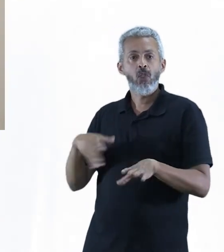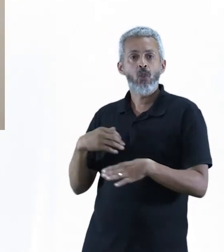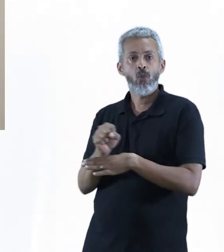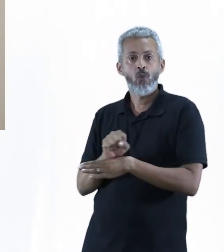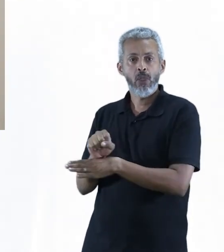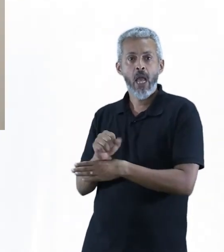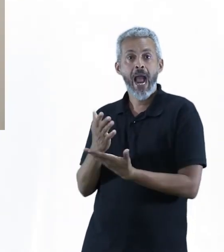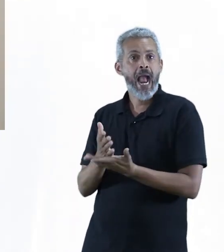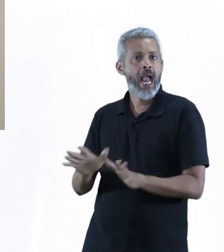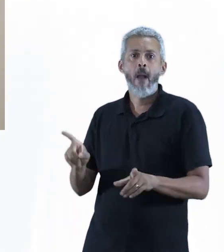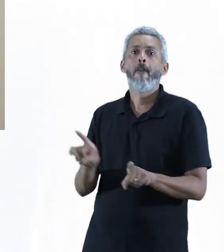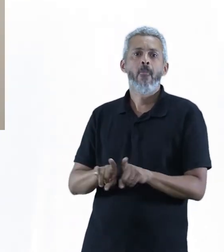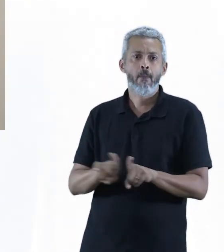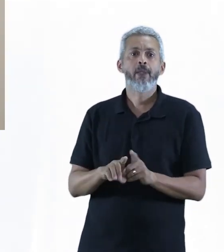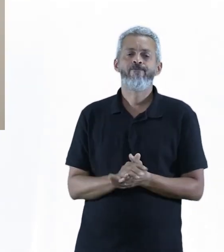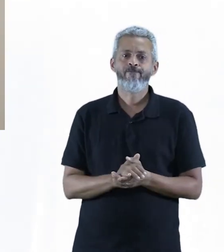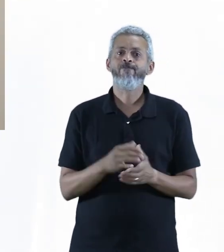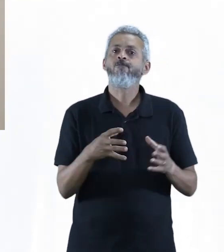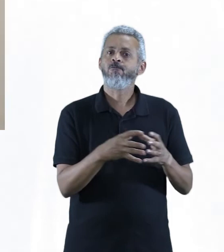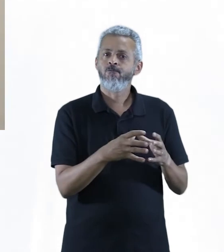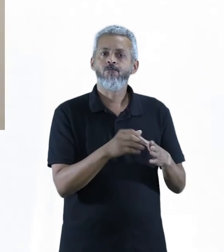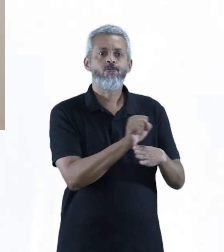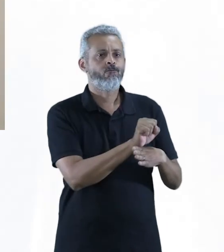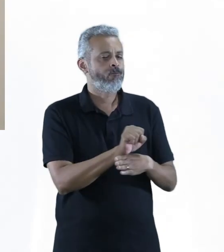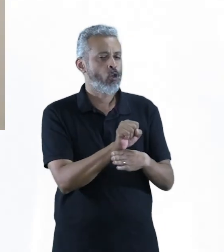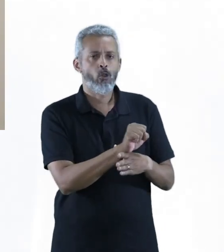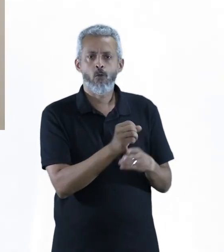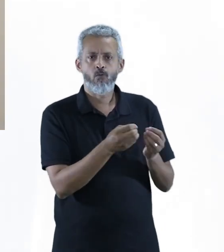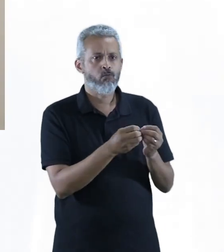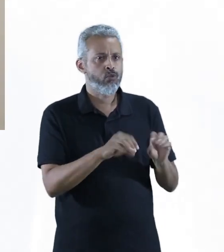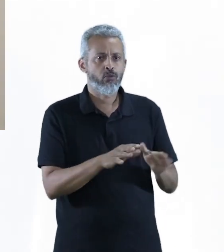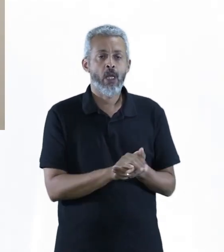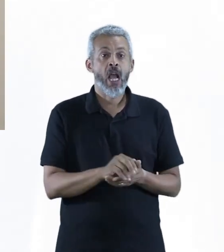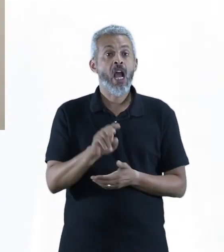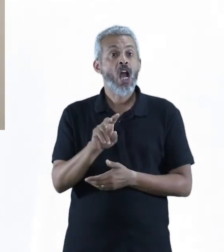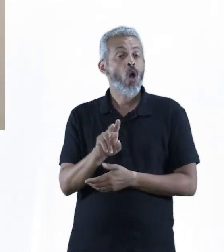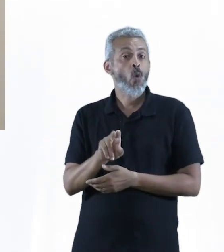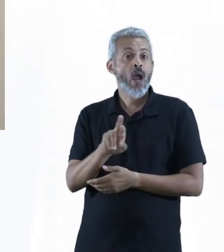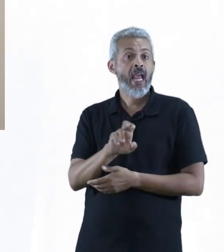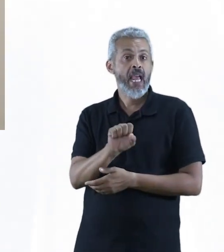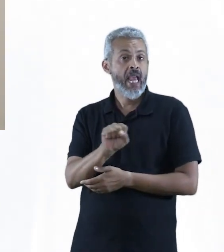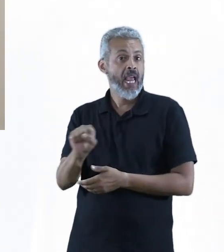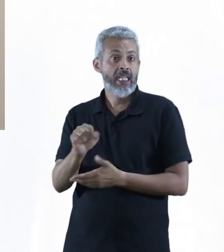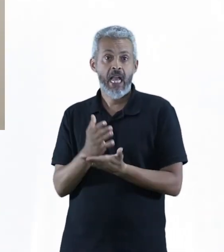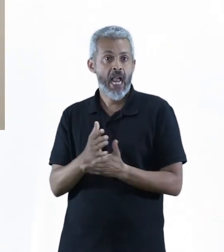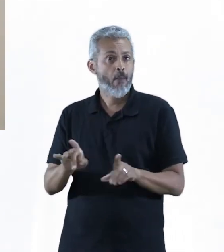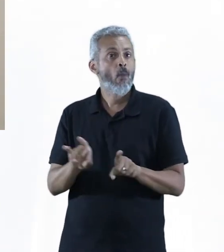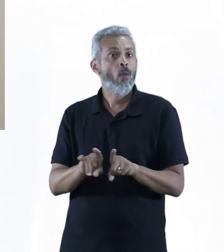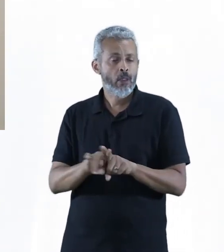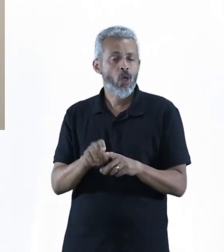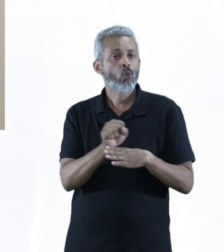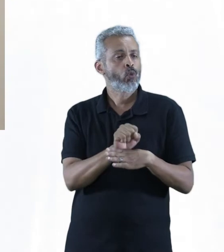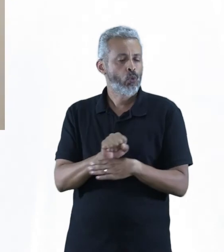Ou seja, o bloco socialista praticamente se fragmenta. A União Soviética não existe mais. O socialismo